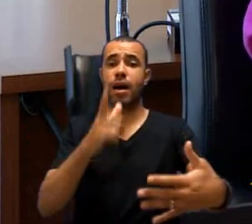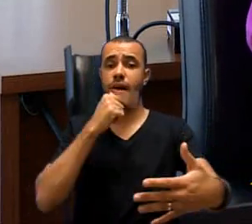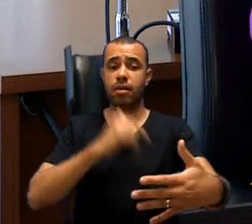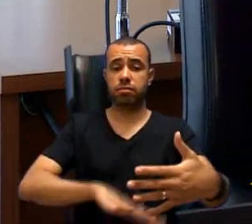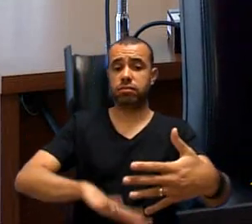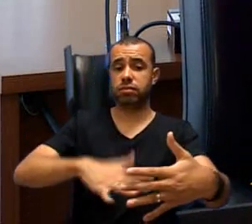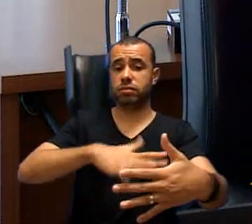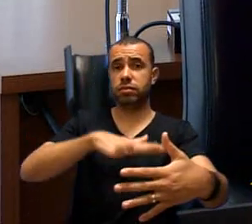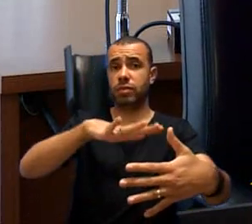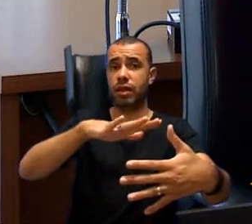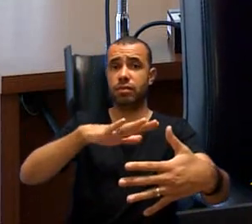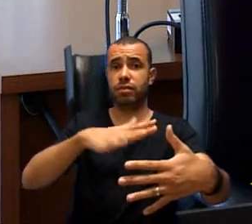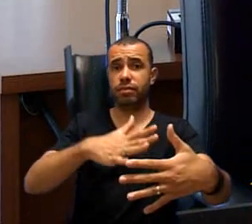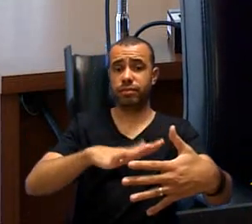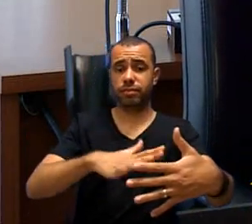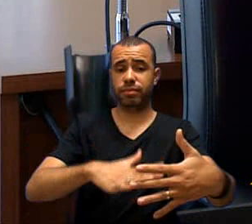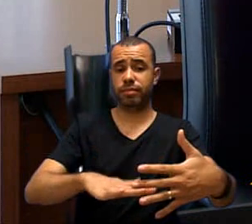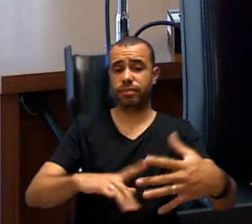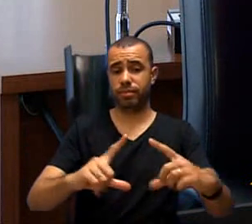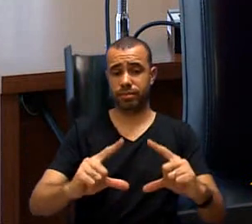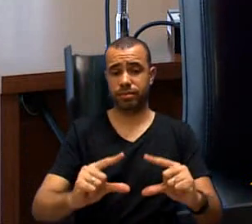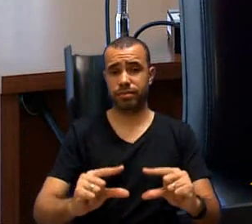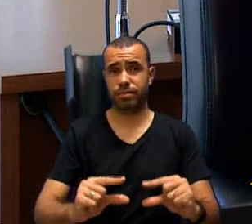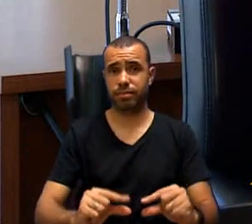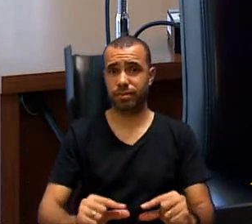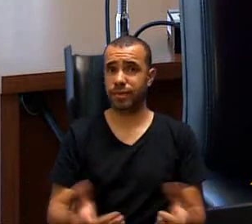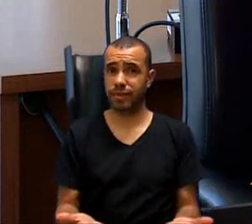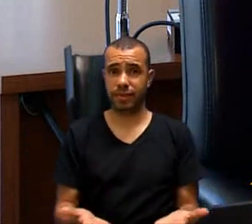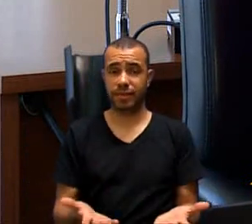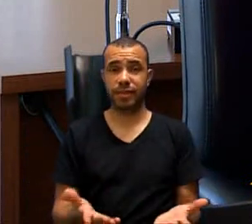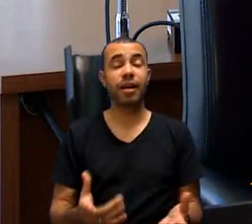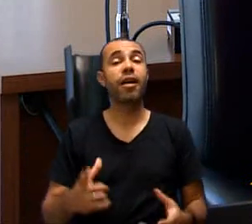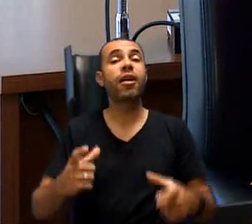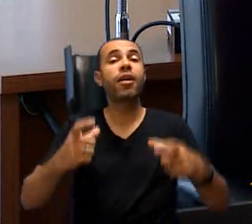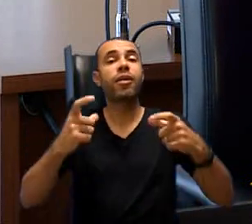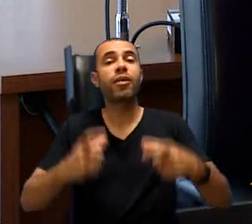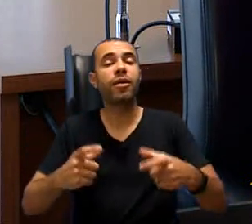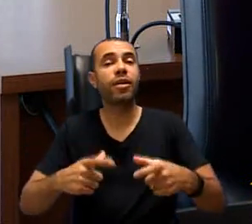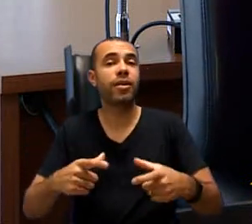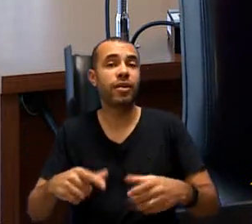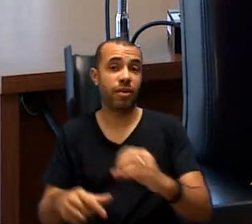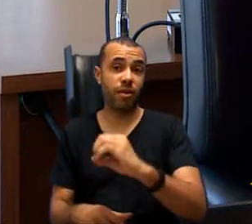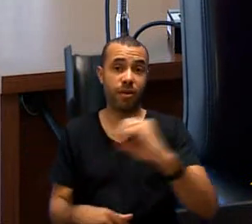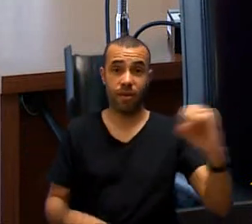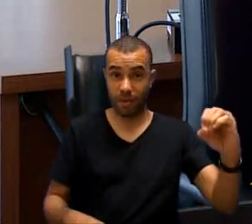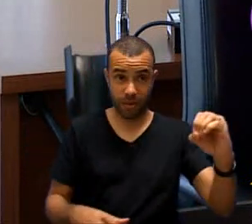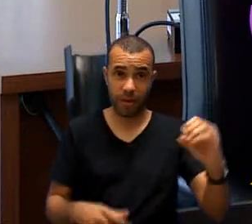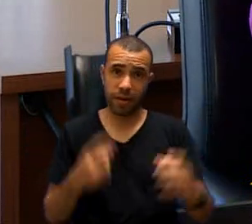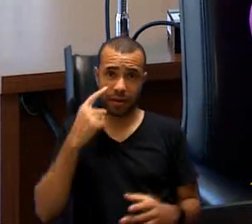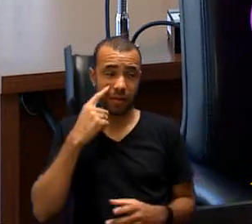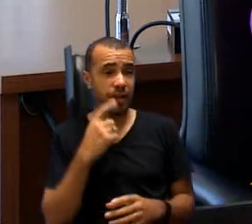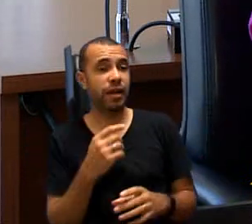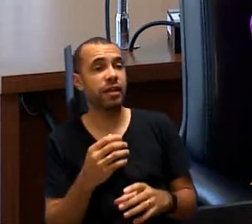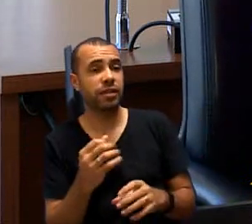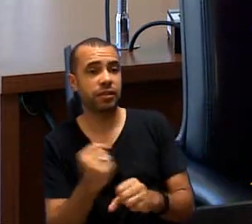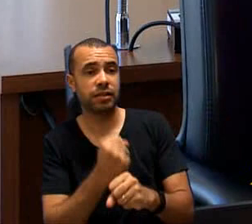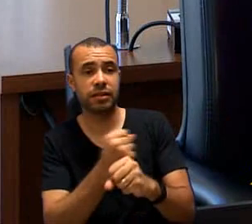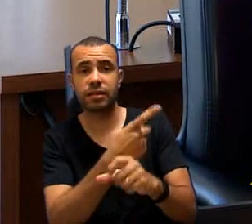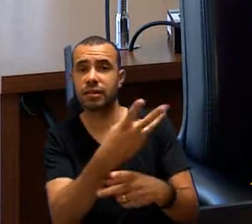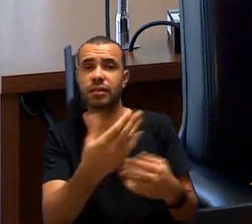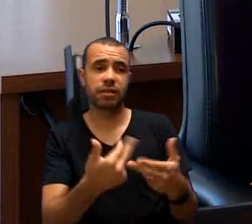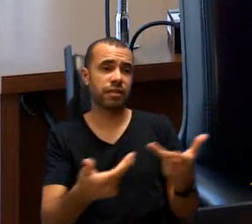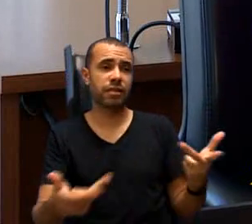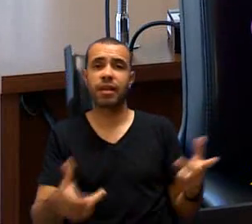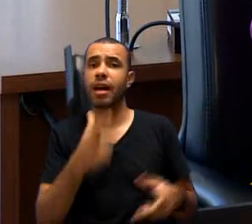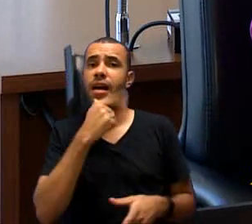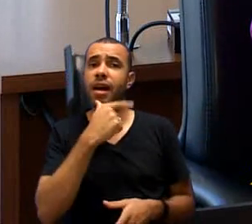Smart City, lá na Zona Oeste, onde eu moro, 6, 7 mil lotes para começar a conversar. Tem água para isso?